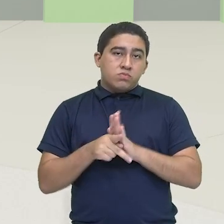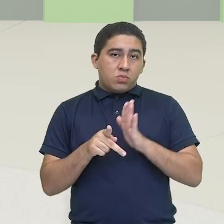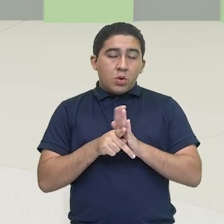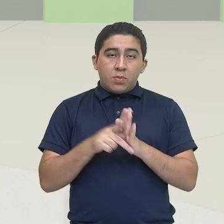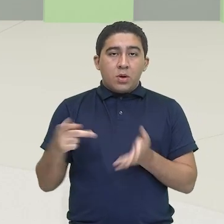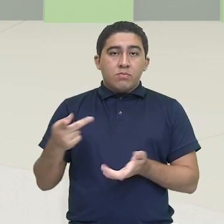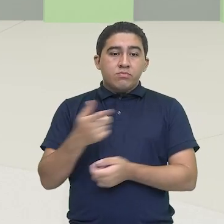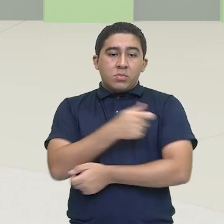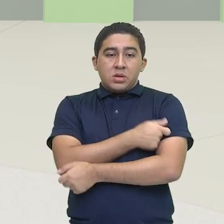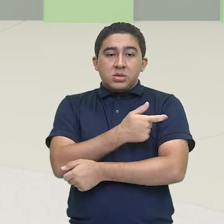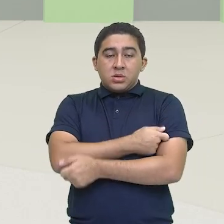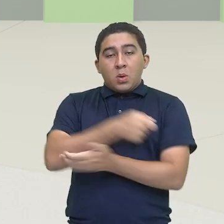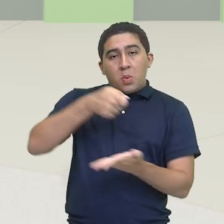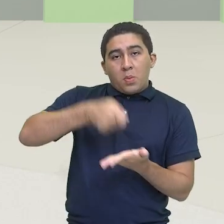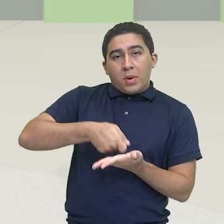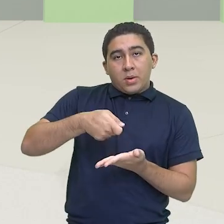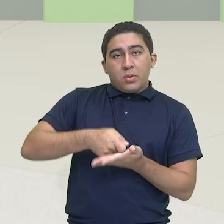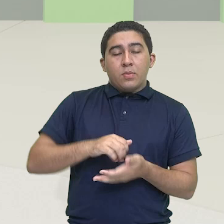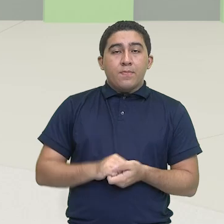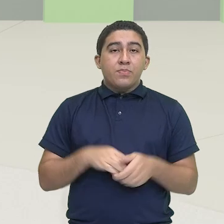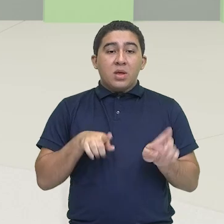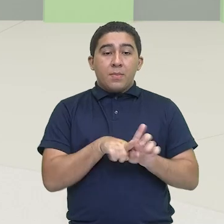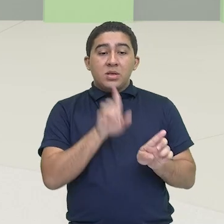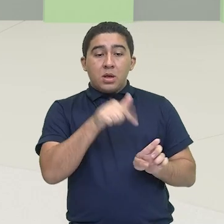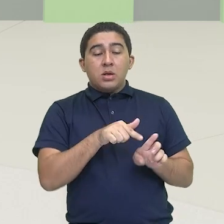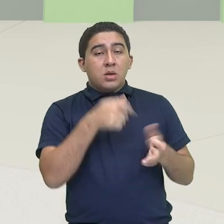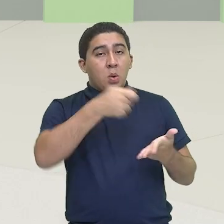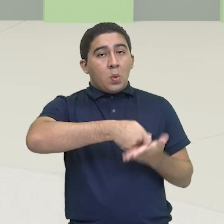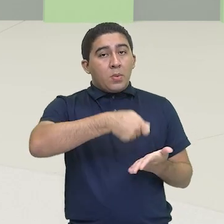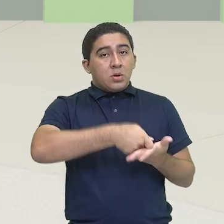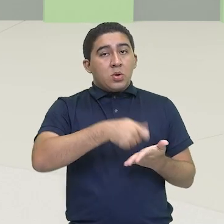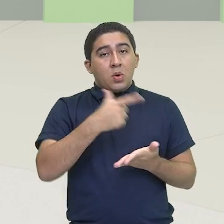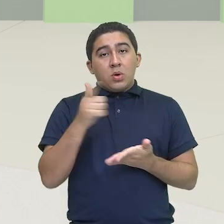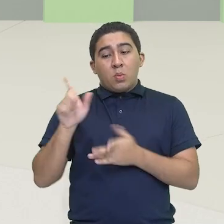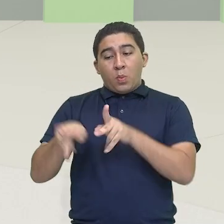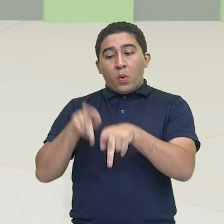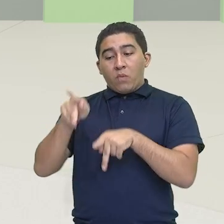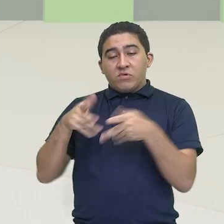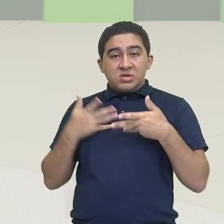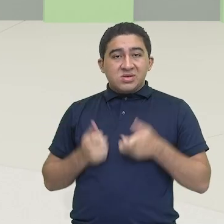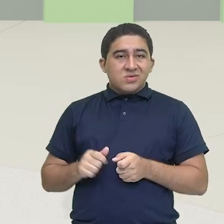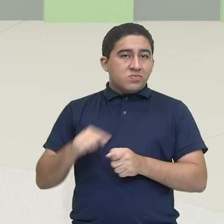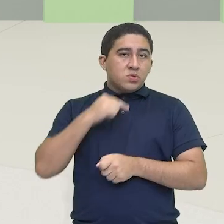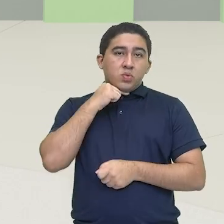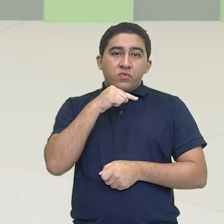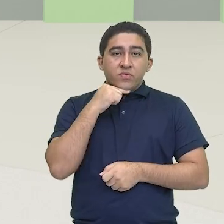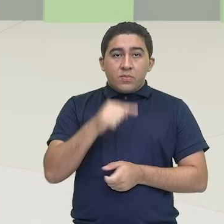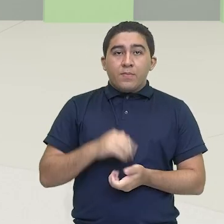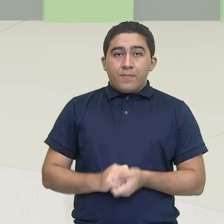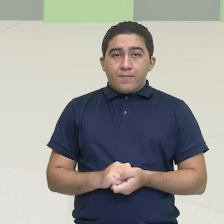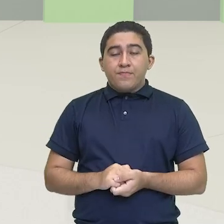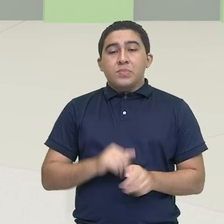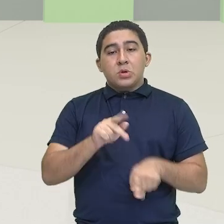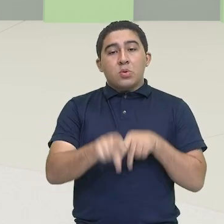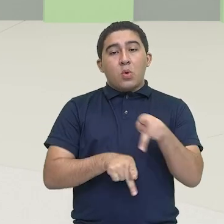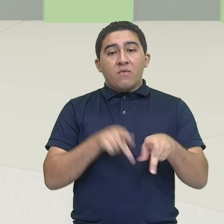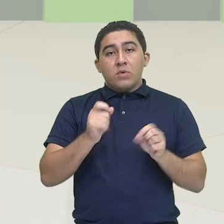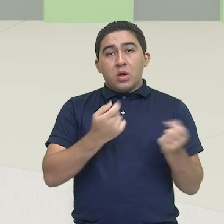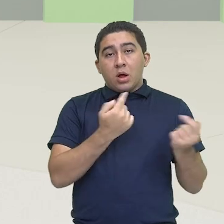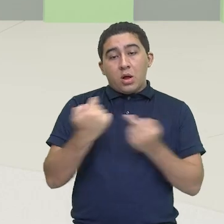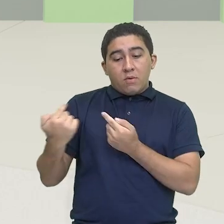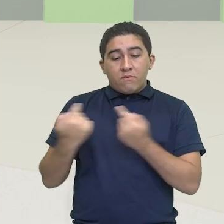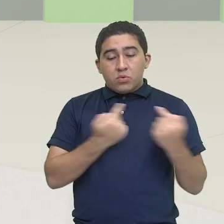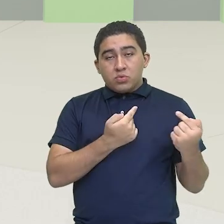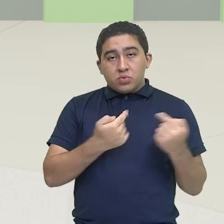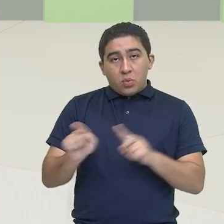vacinação. Mas essa obrigatoriedade ela não foi bem aceita pela população. A população se